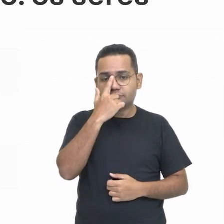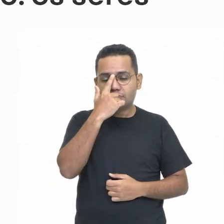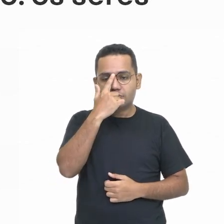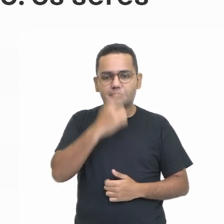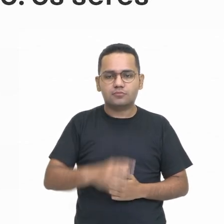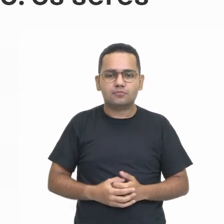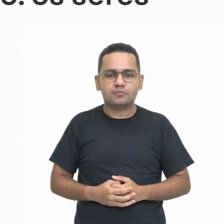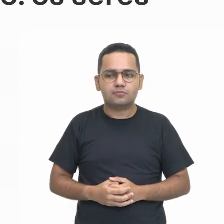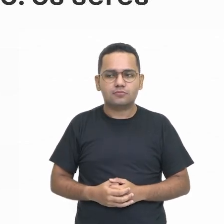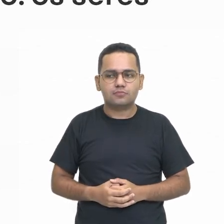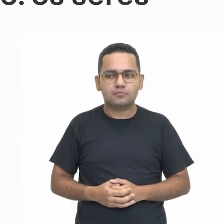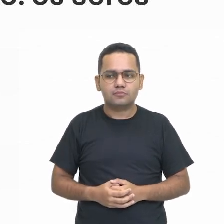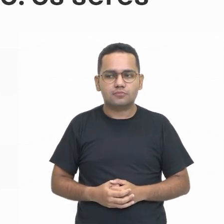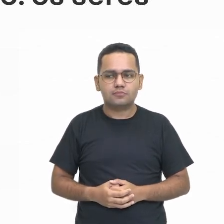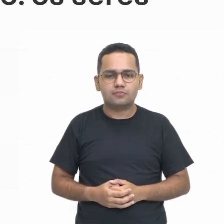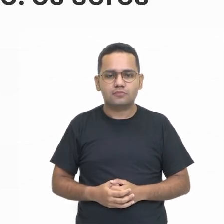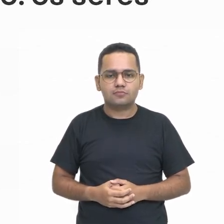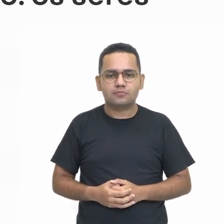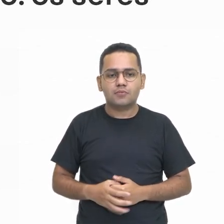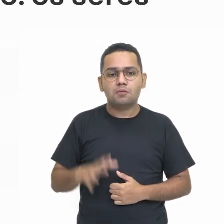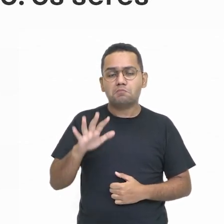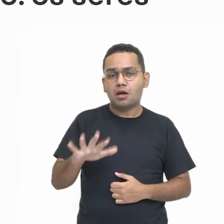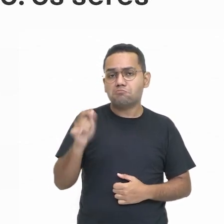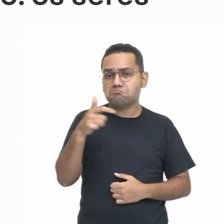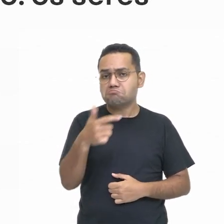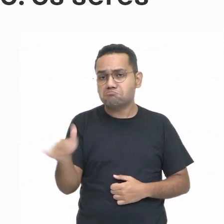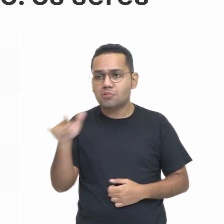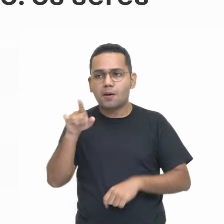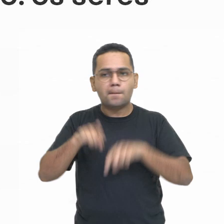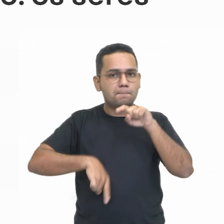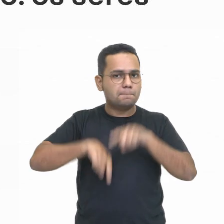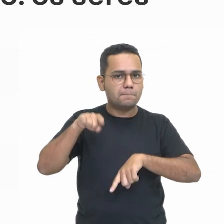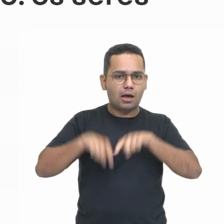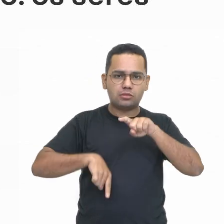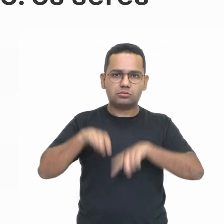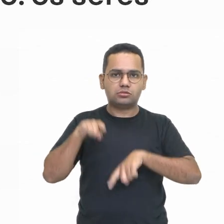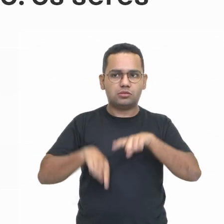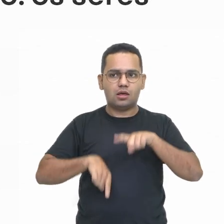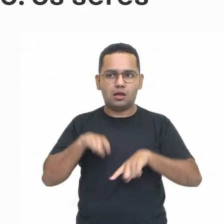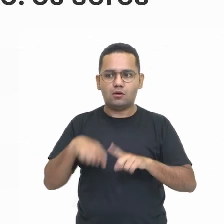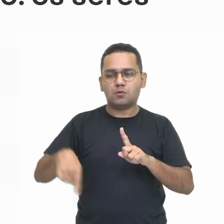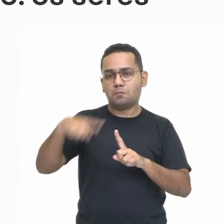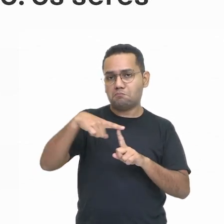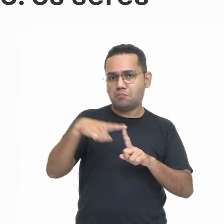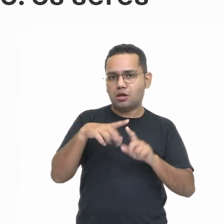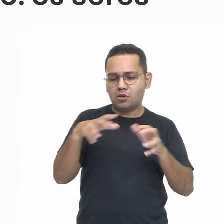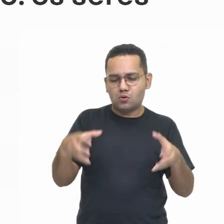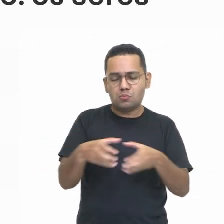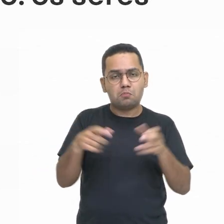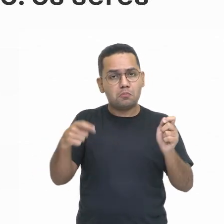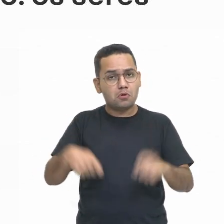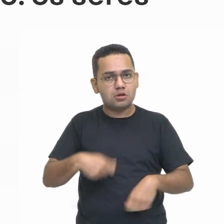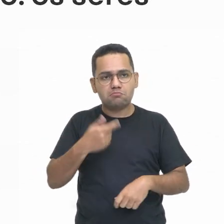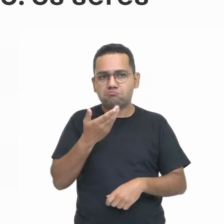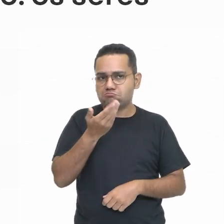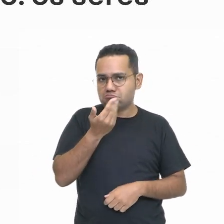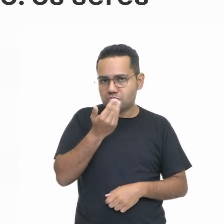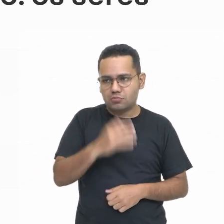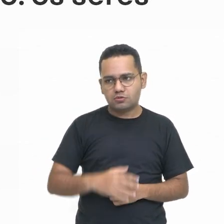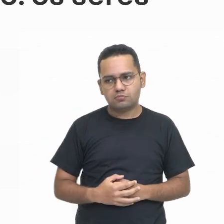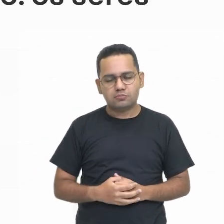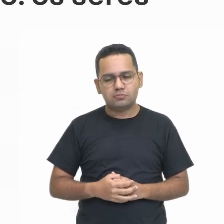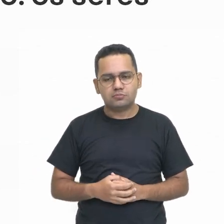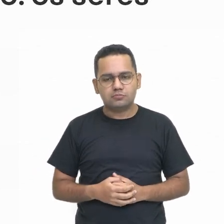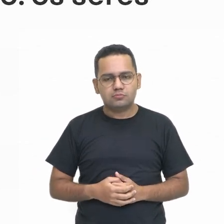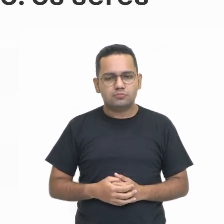para que aqueles seres heterotróficos pudessem se alimentar, nesse momento